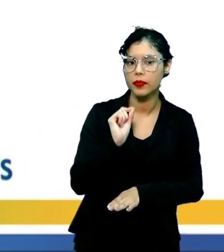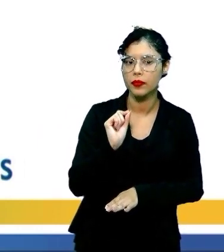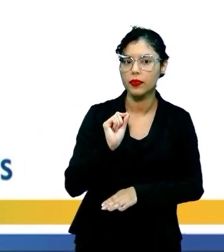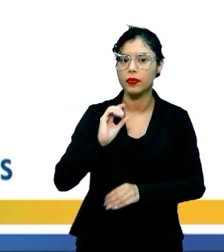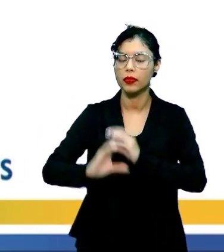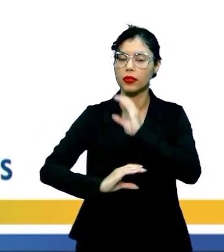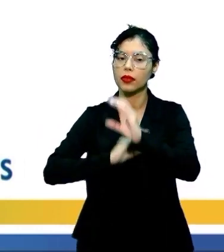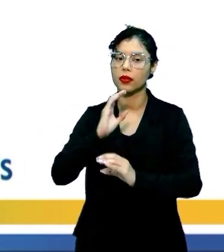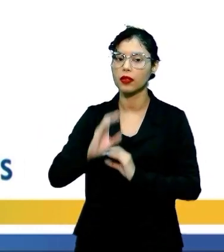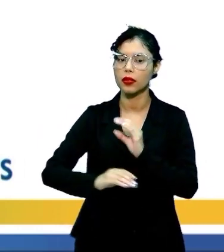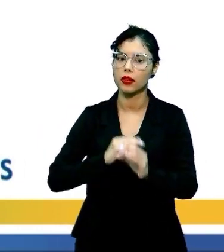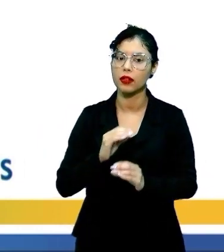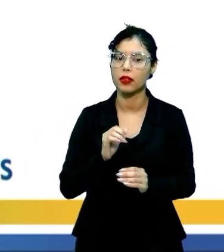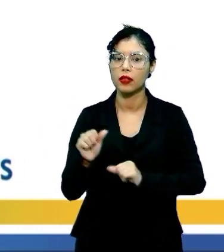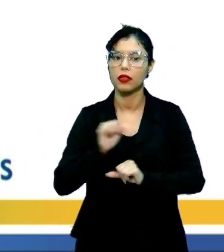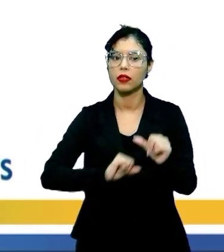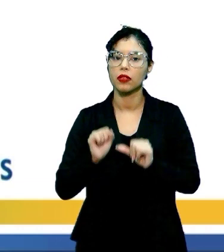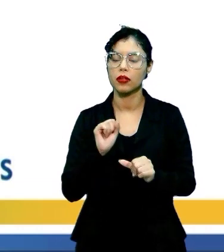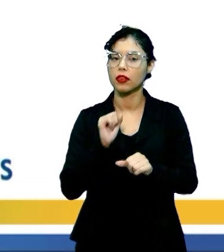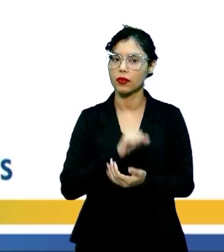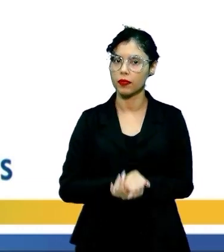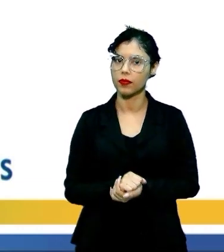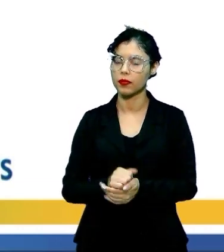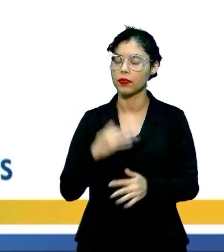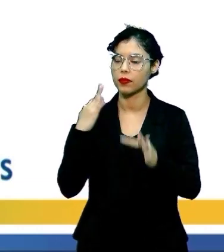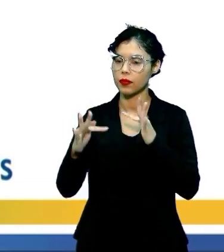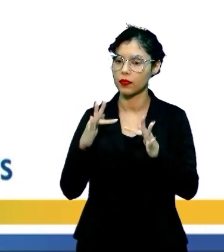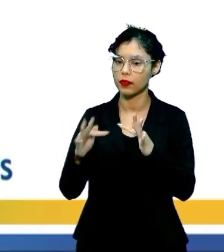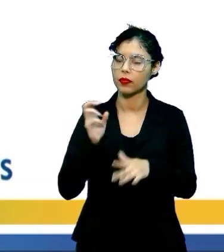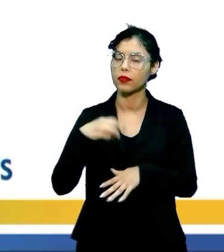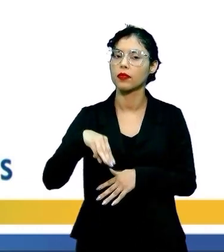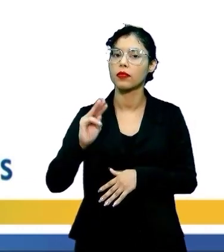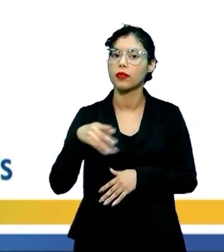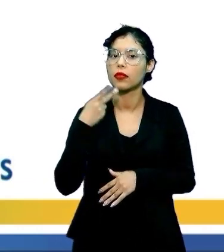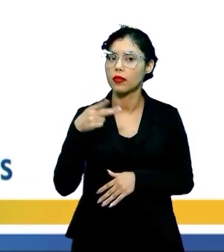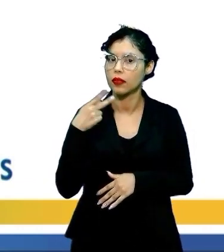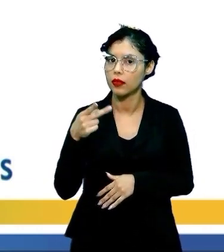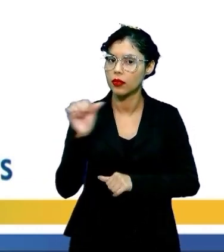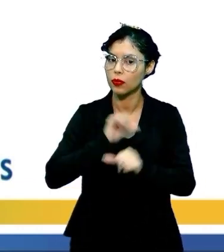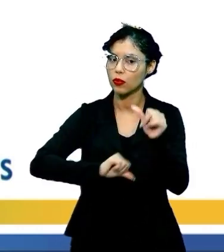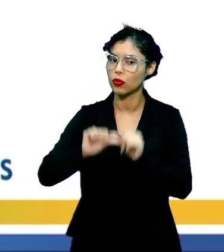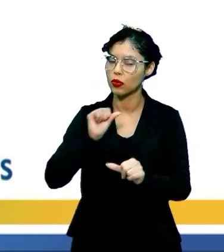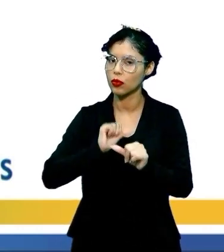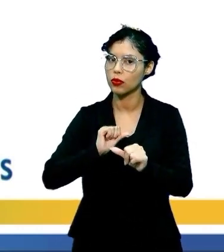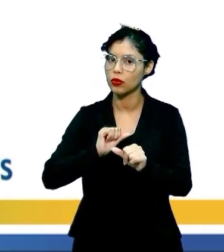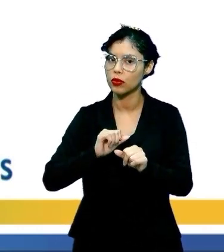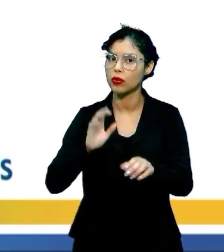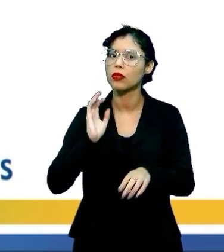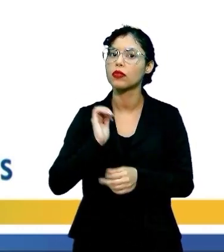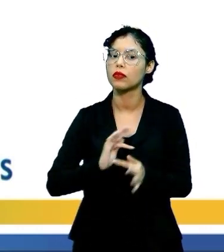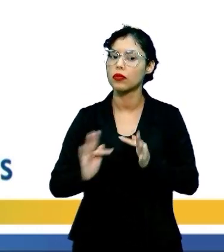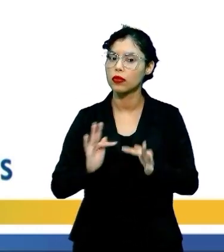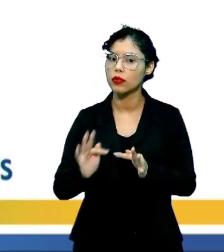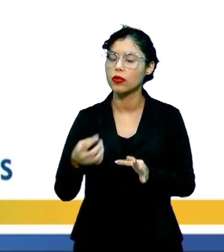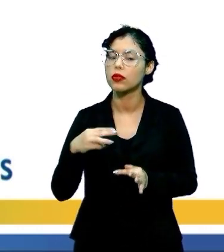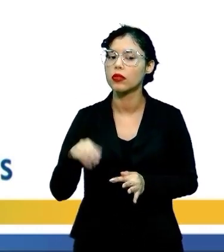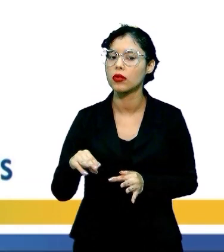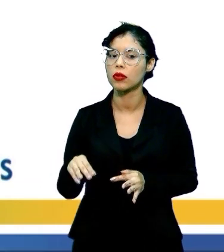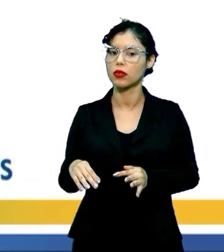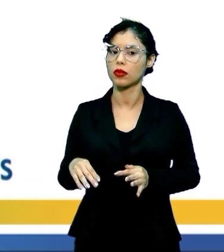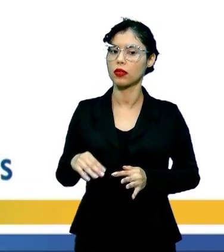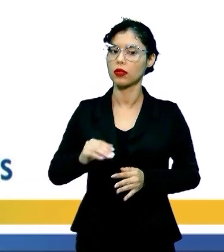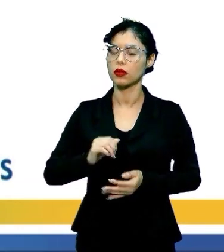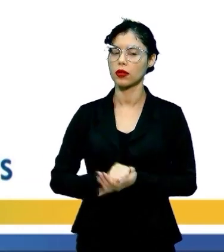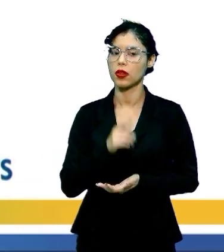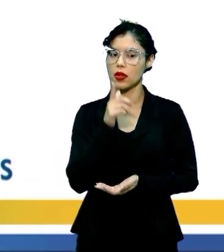ciclo é representado pelas mudanças de estado físico. Quem é que nós falamos de mudança de estado físico? Ciclo